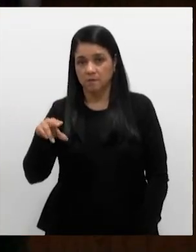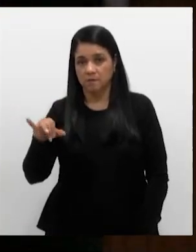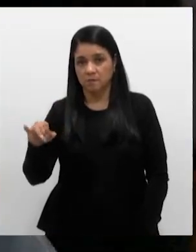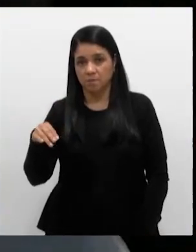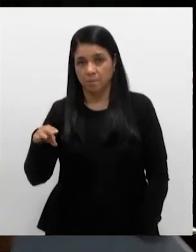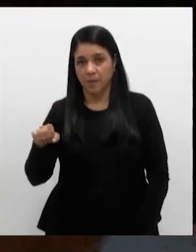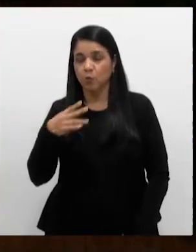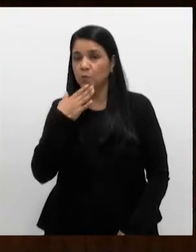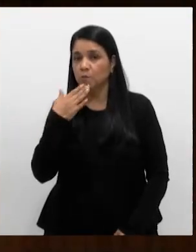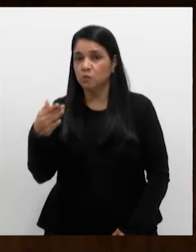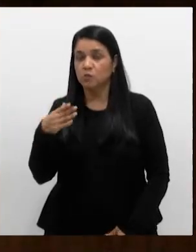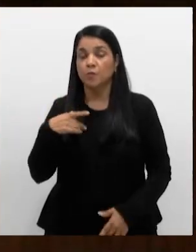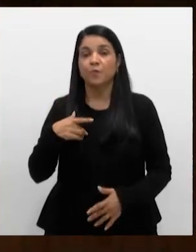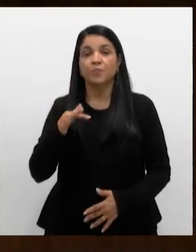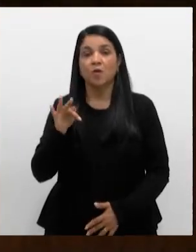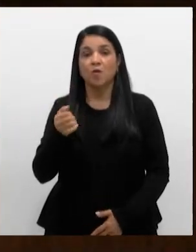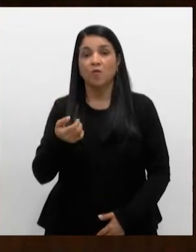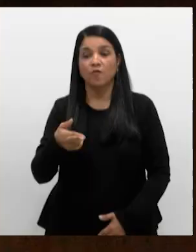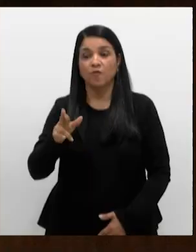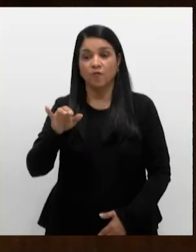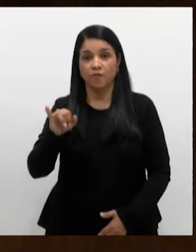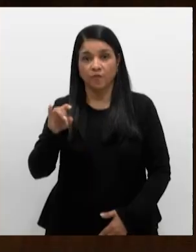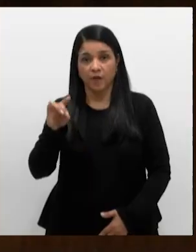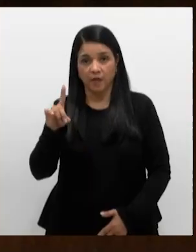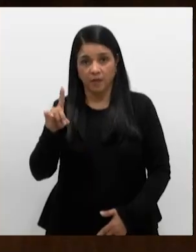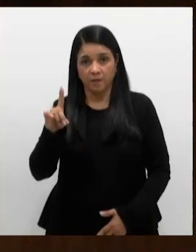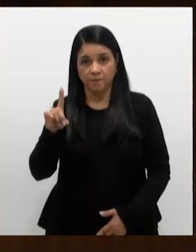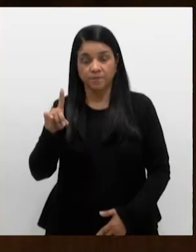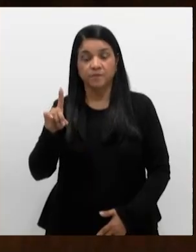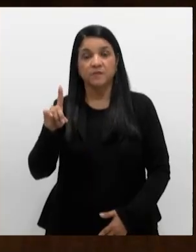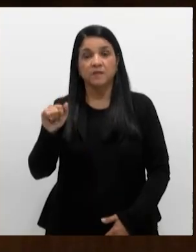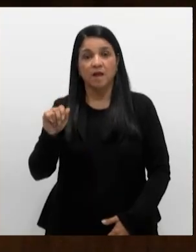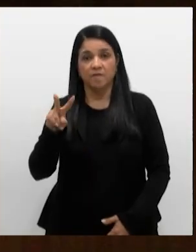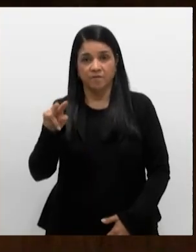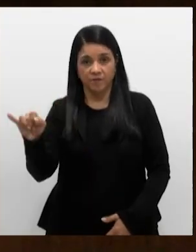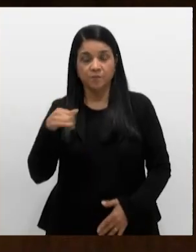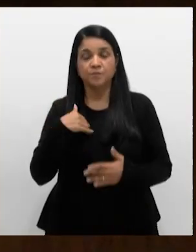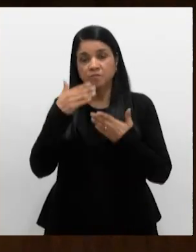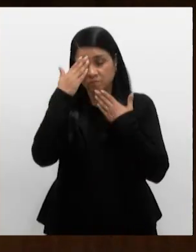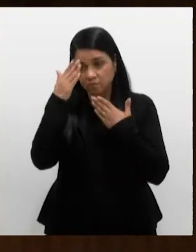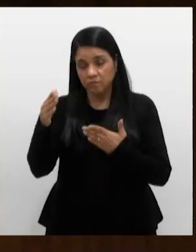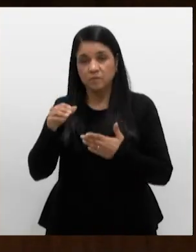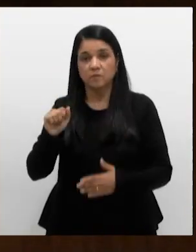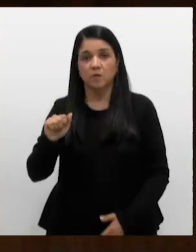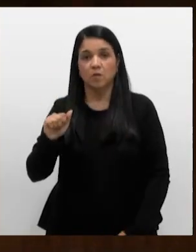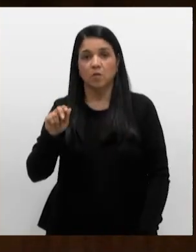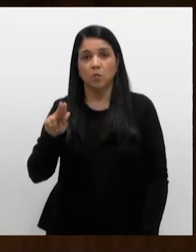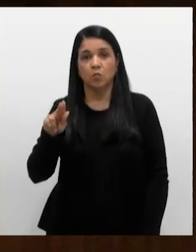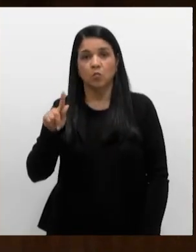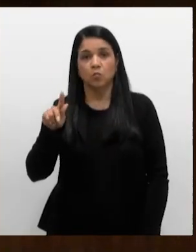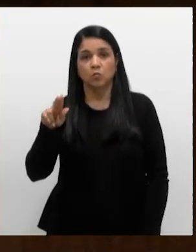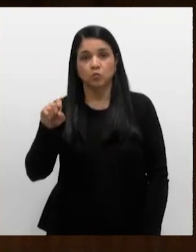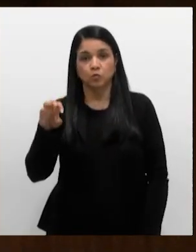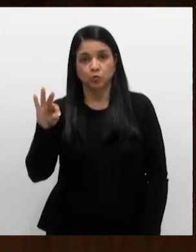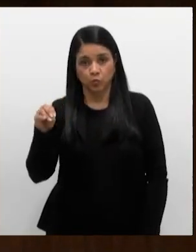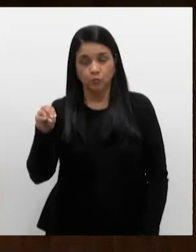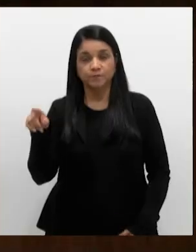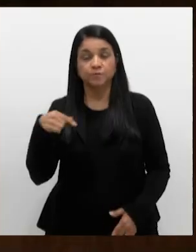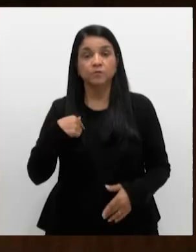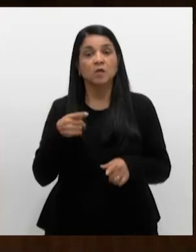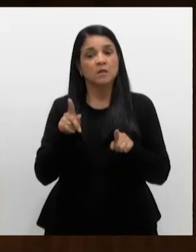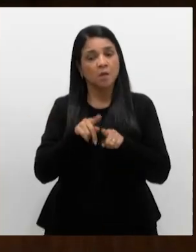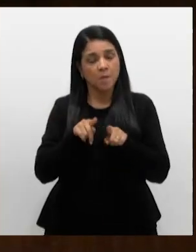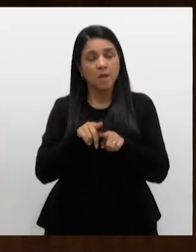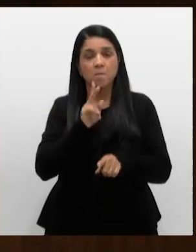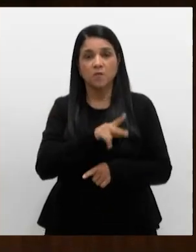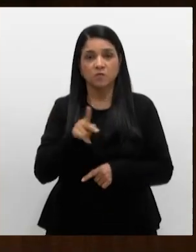Davi, que é imensamente grato ao Augusto Werneck, que foi, inclusive, professor do meu filho